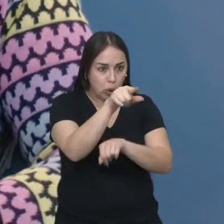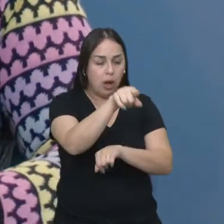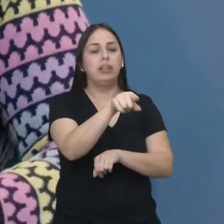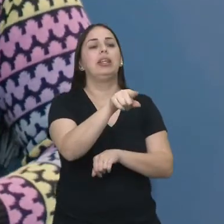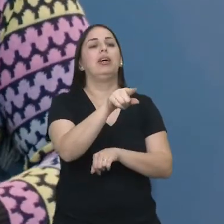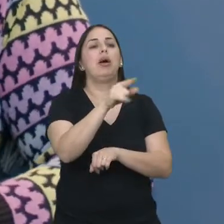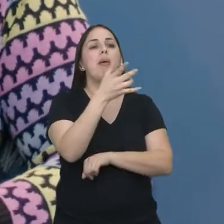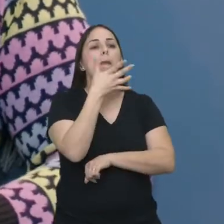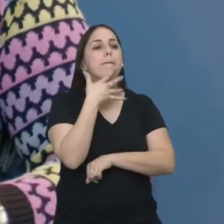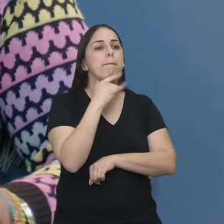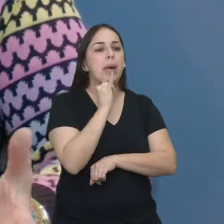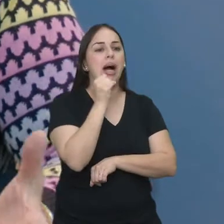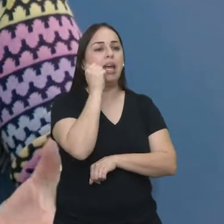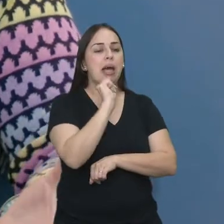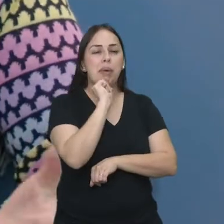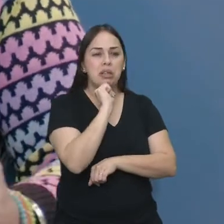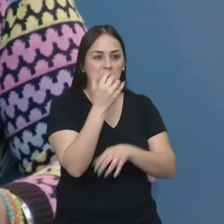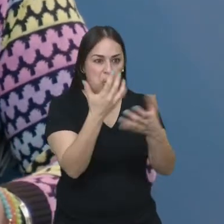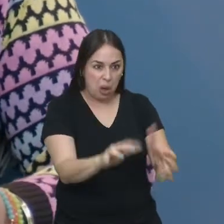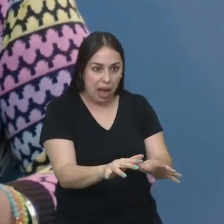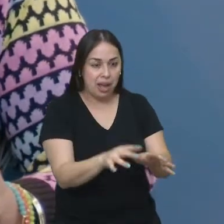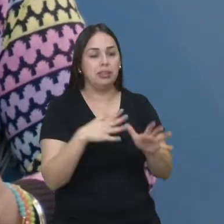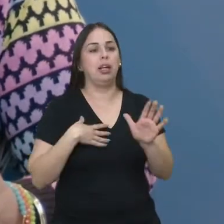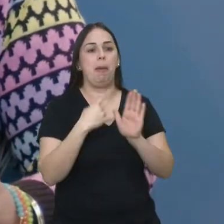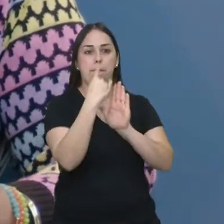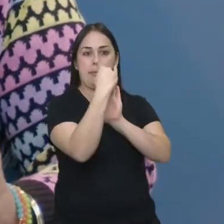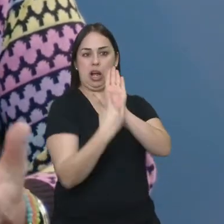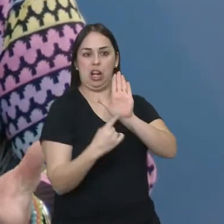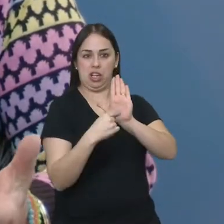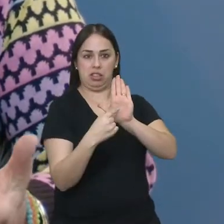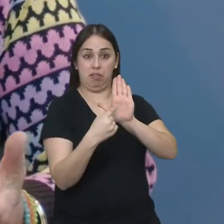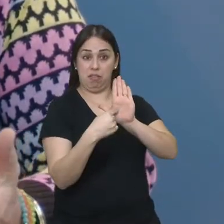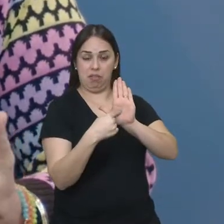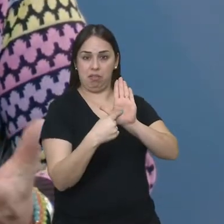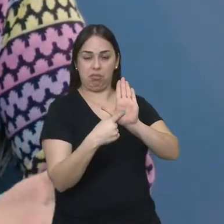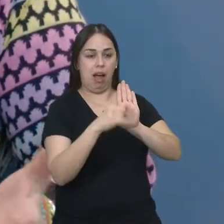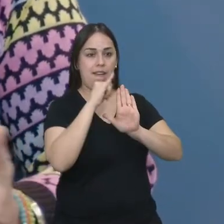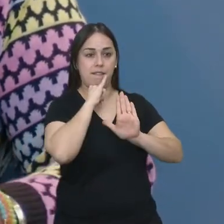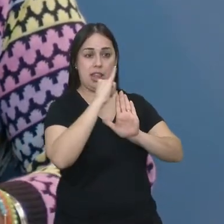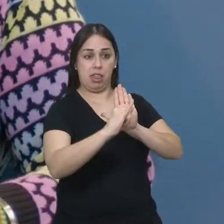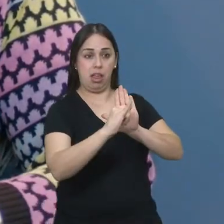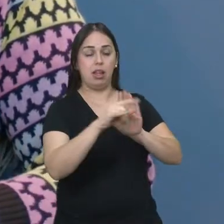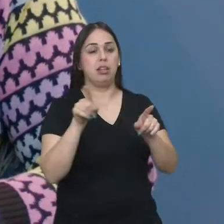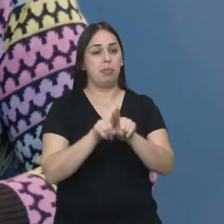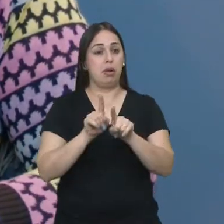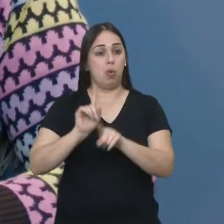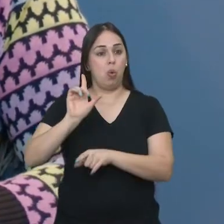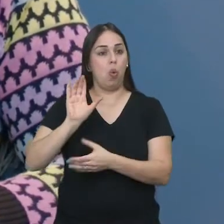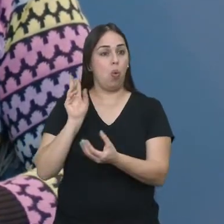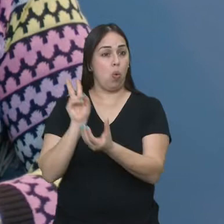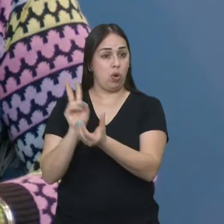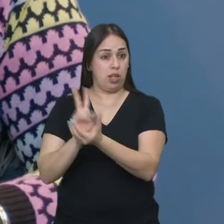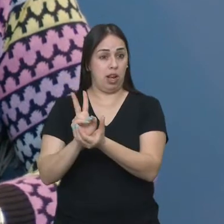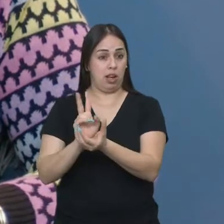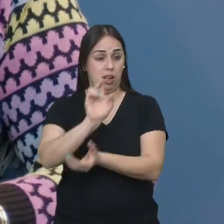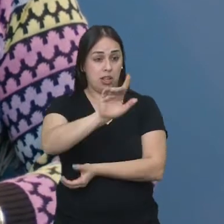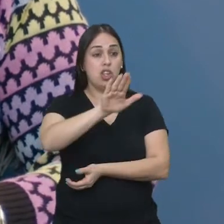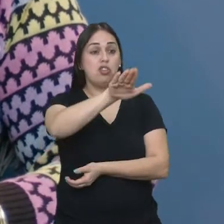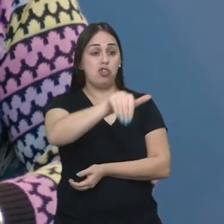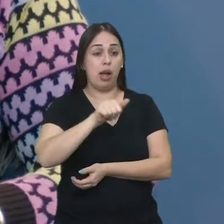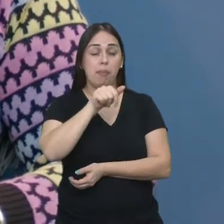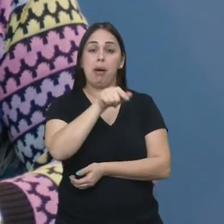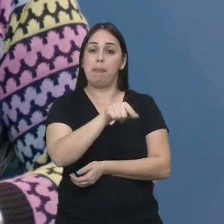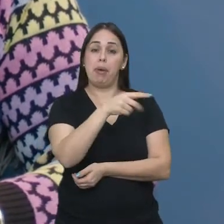pai que não quer vacinar, você pode notificar numa ficha como negligência e isso vai para o conselho tutelar. Algumas crianças são